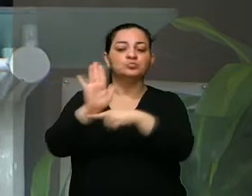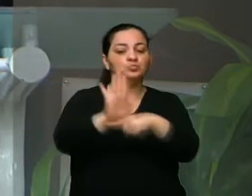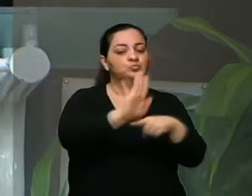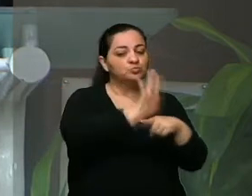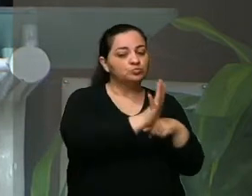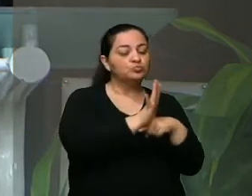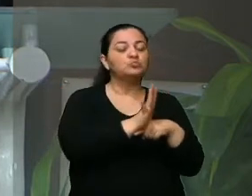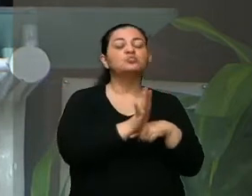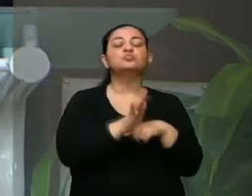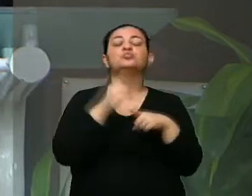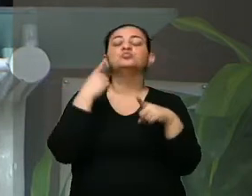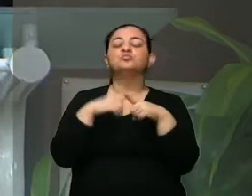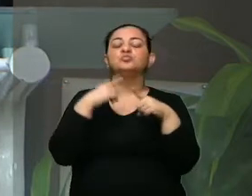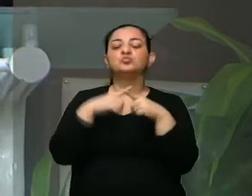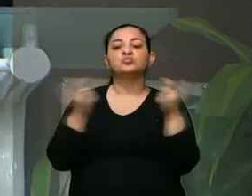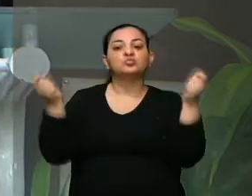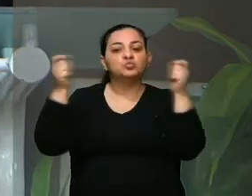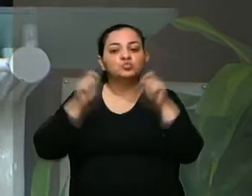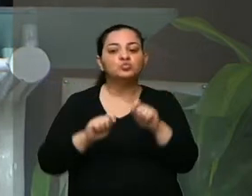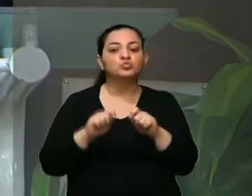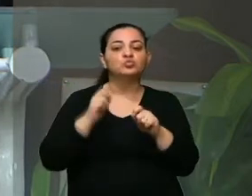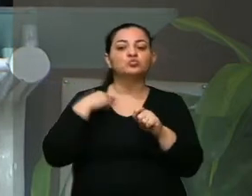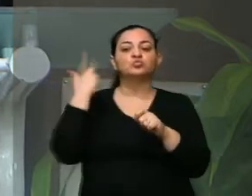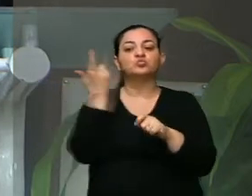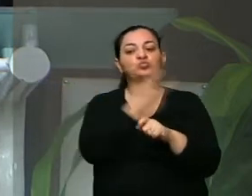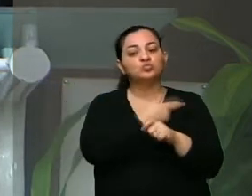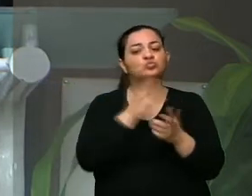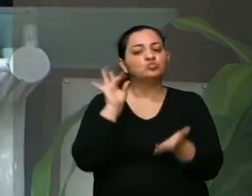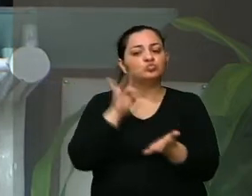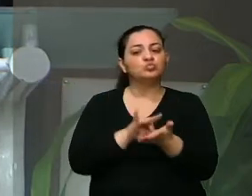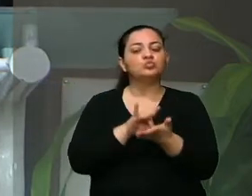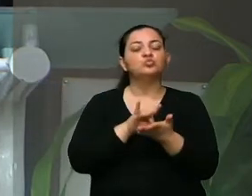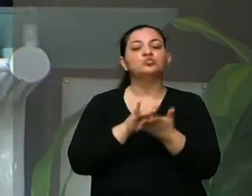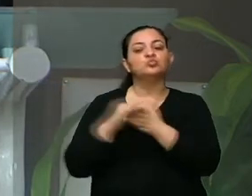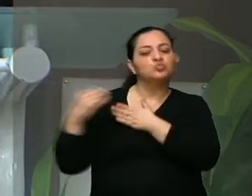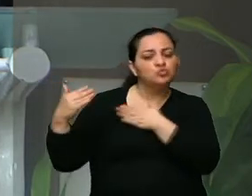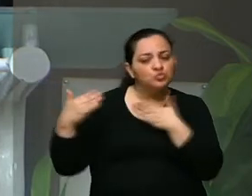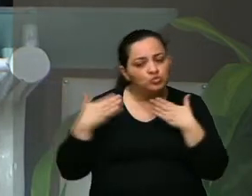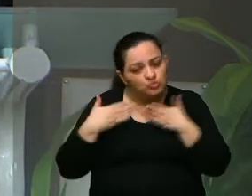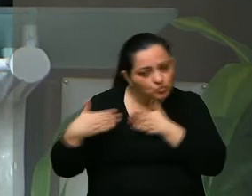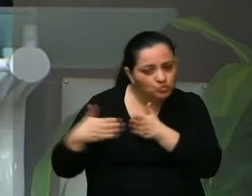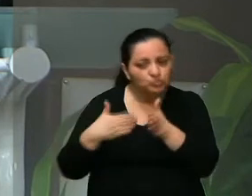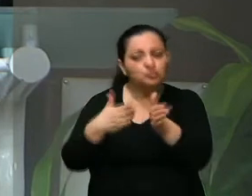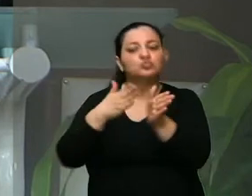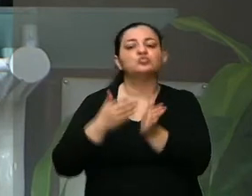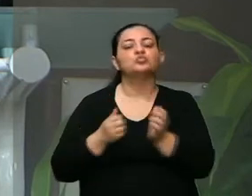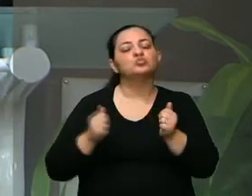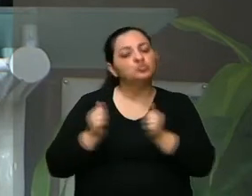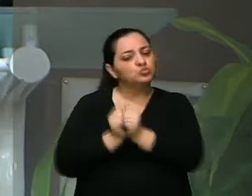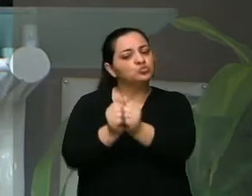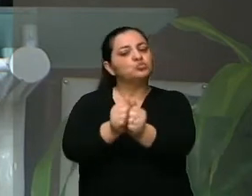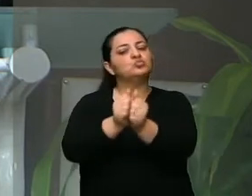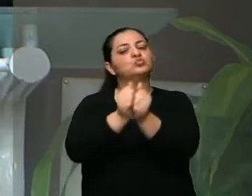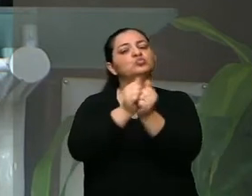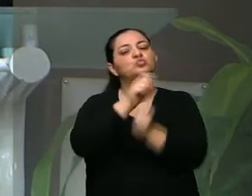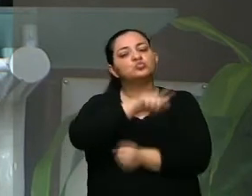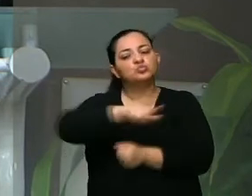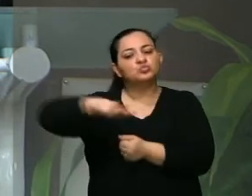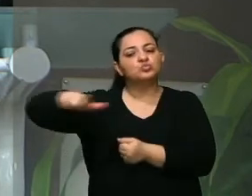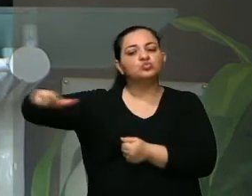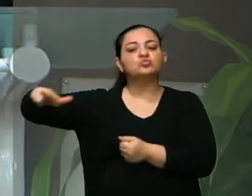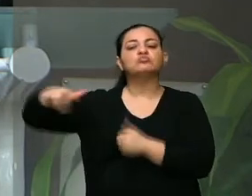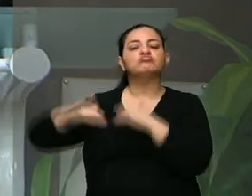para que possamos irmãos realmente caminhar um pouco mais estarmos